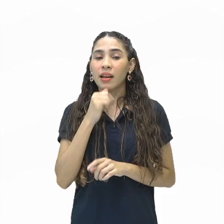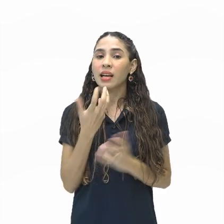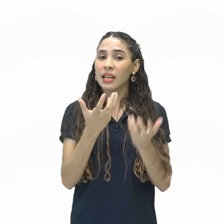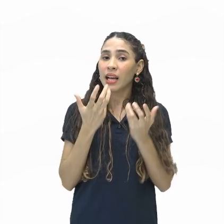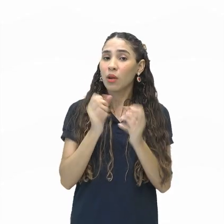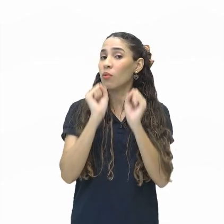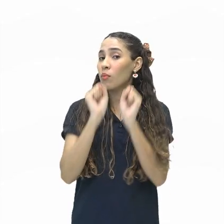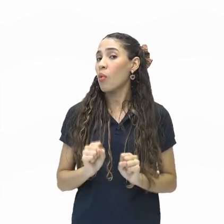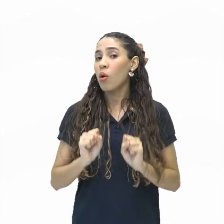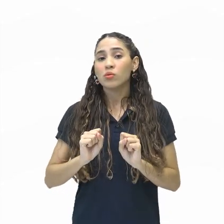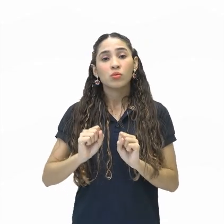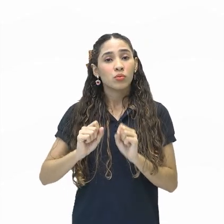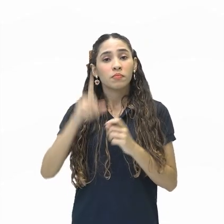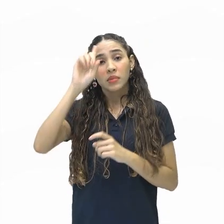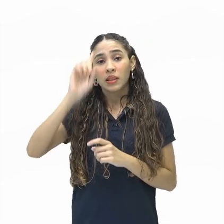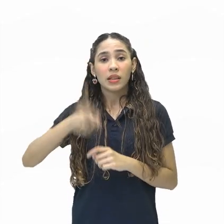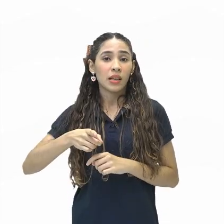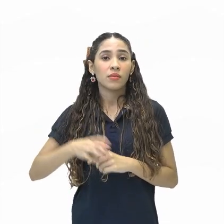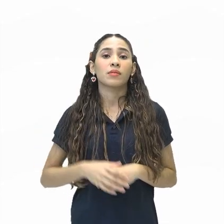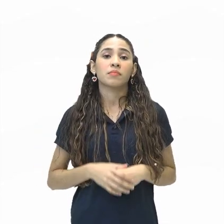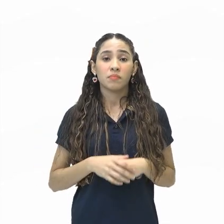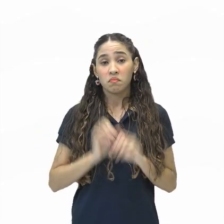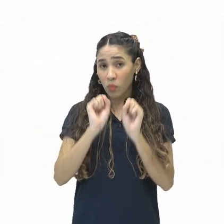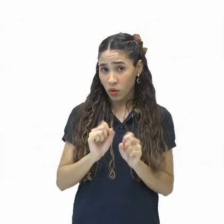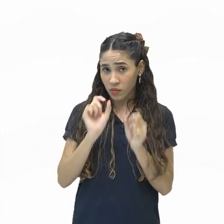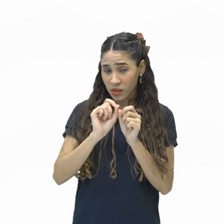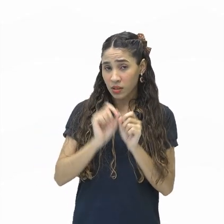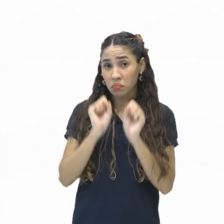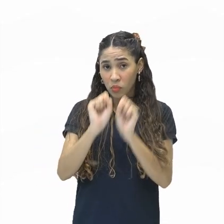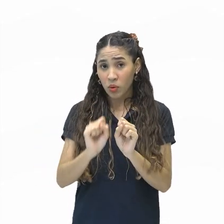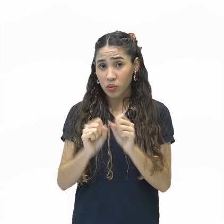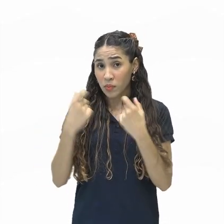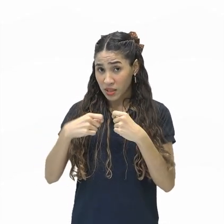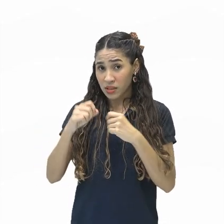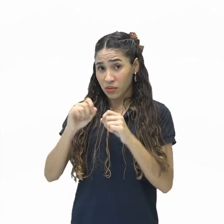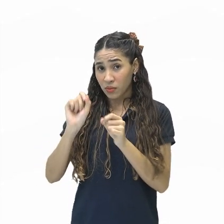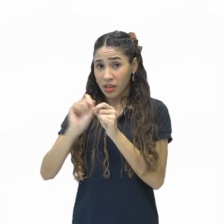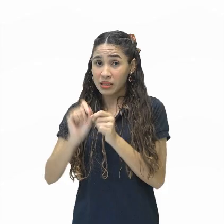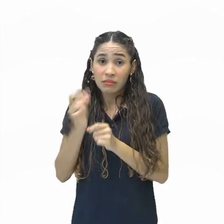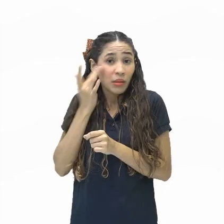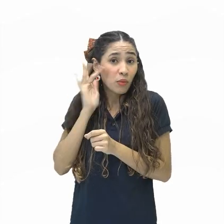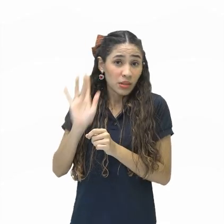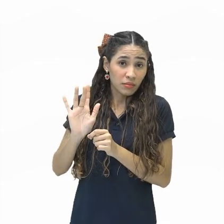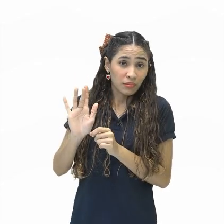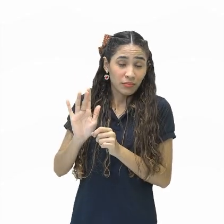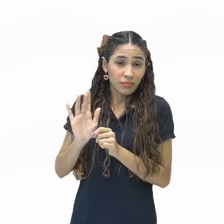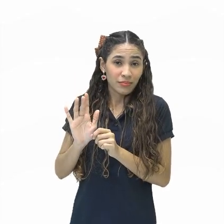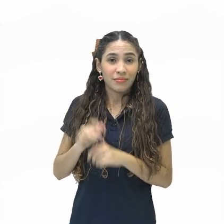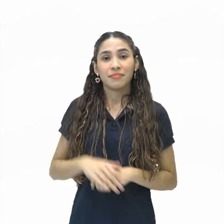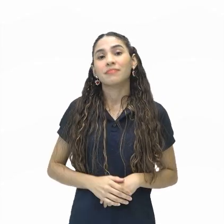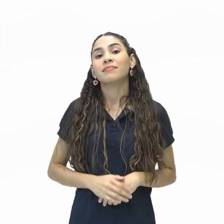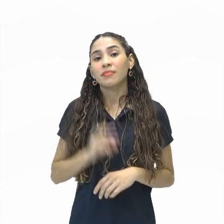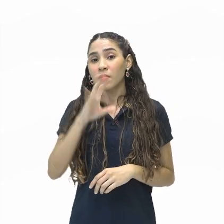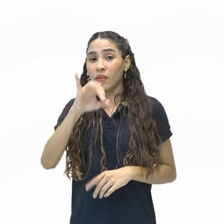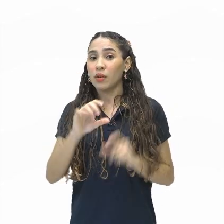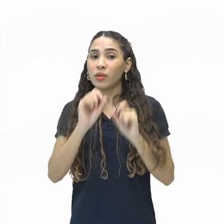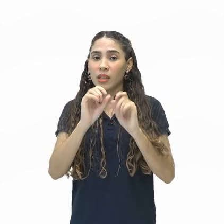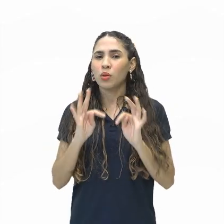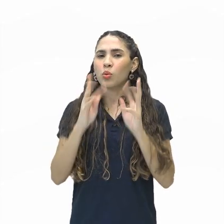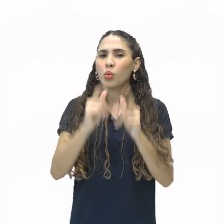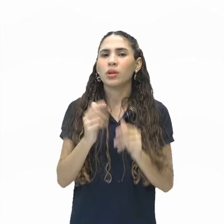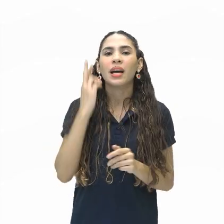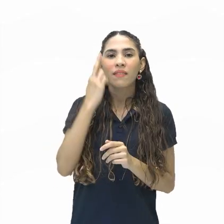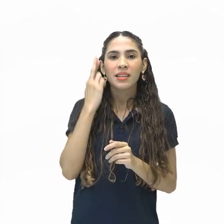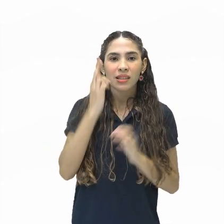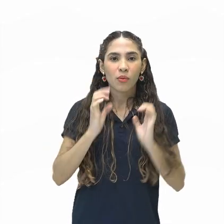posso, devo. Quero fazer? Quero. Posso fazer? Posso. Devo fazer? Não sei. Aí vai toda a